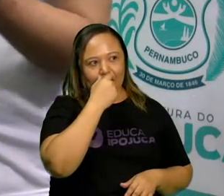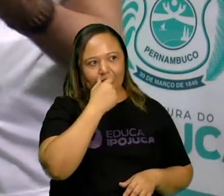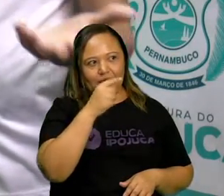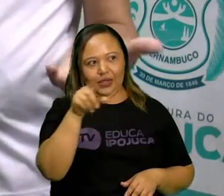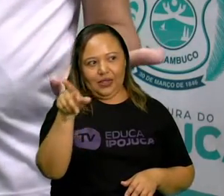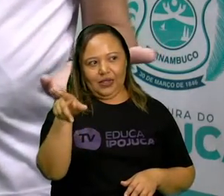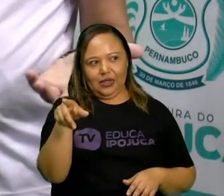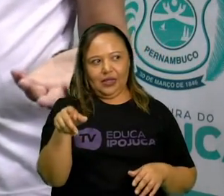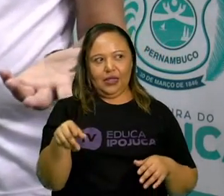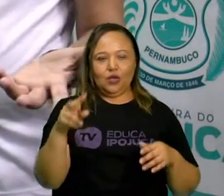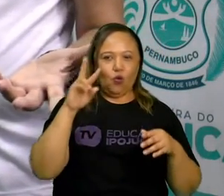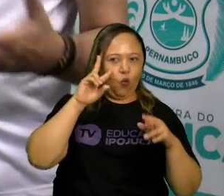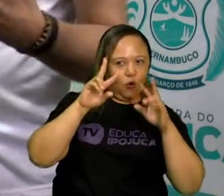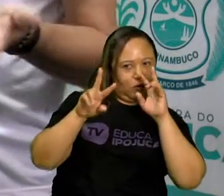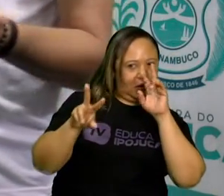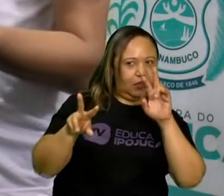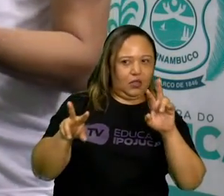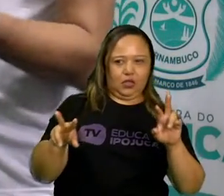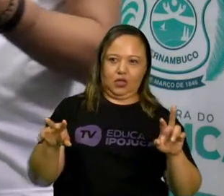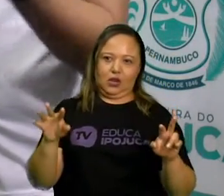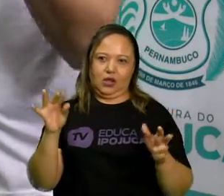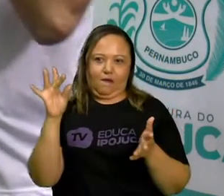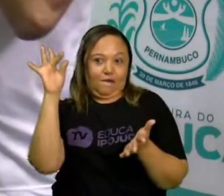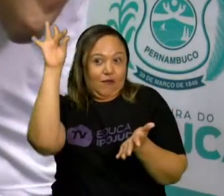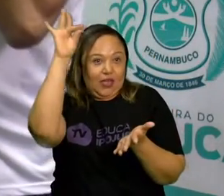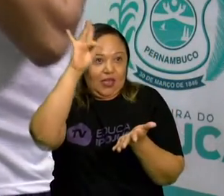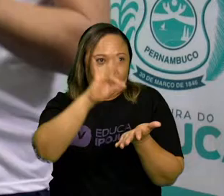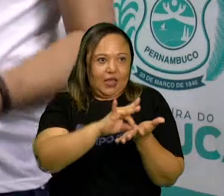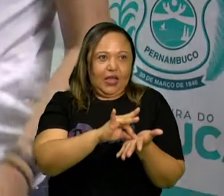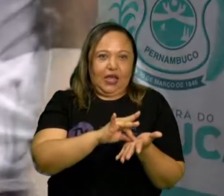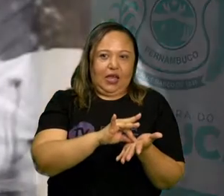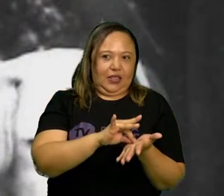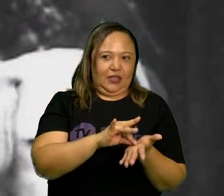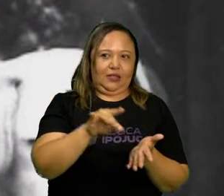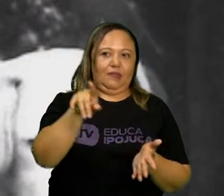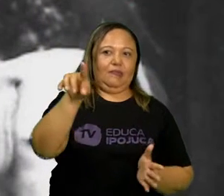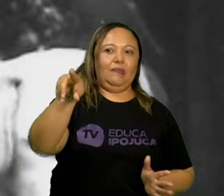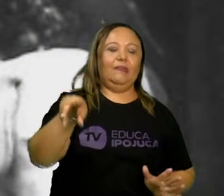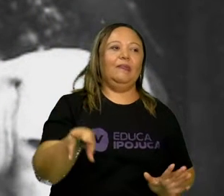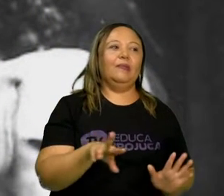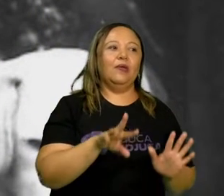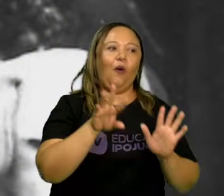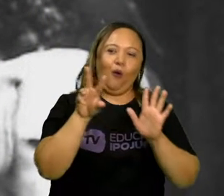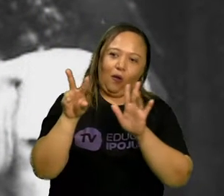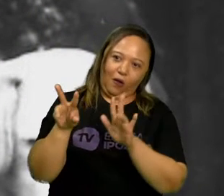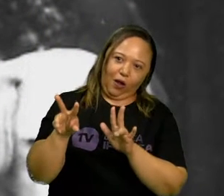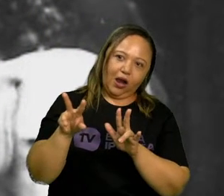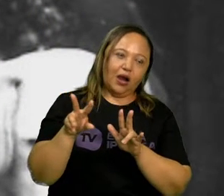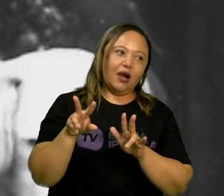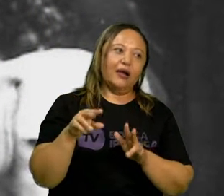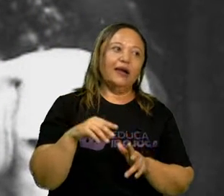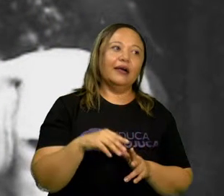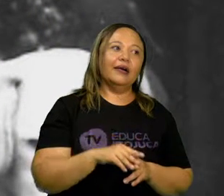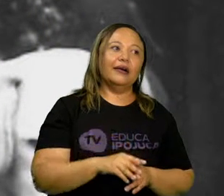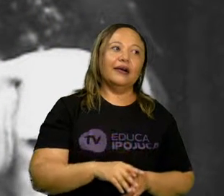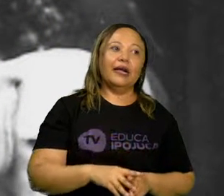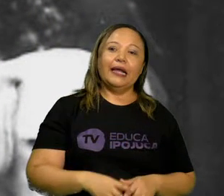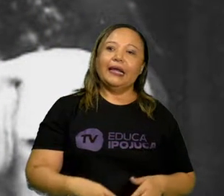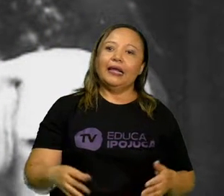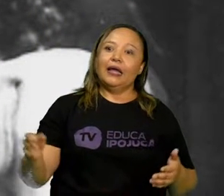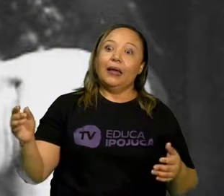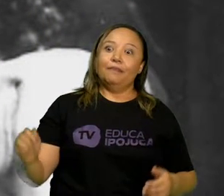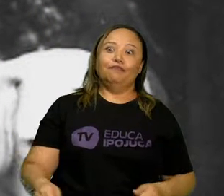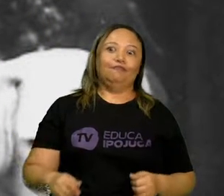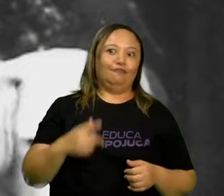esse polimento incrível assim incrível dá um curso gente se olhar por favor olha para isso olha que coisa